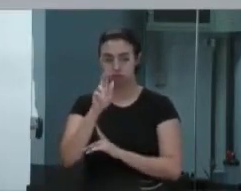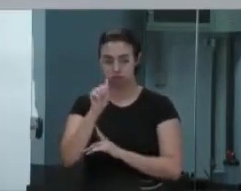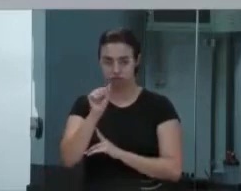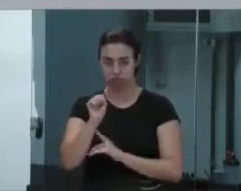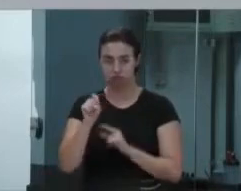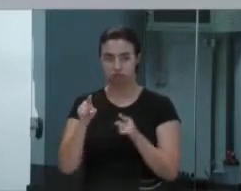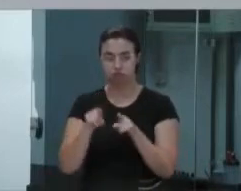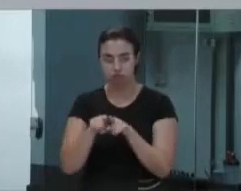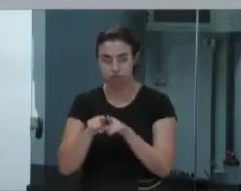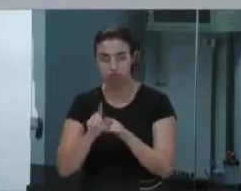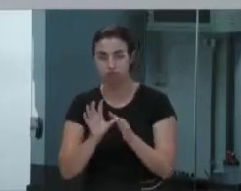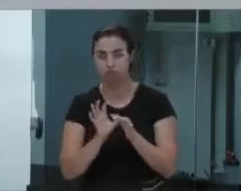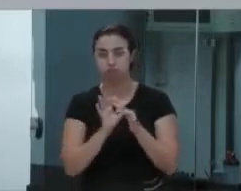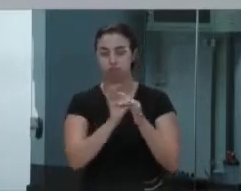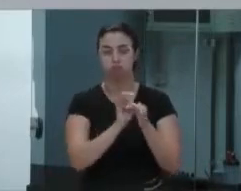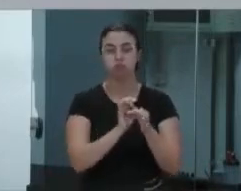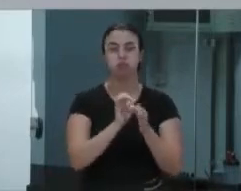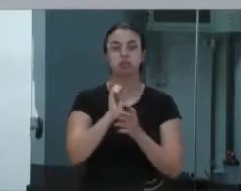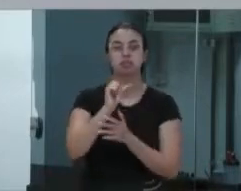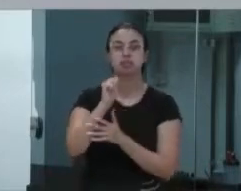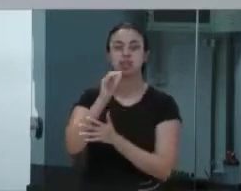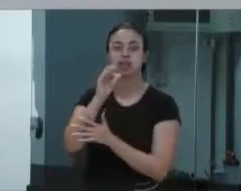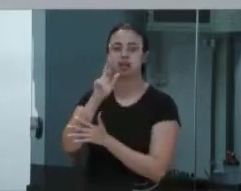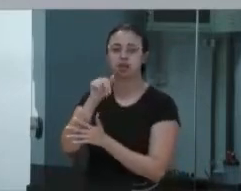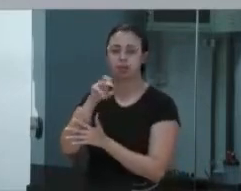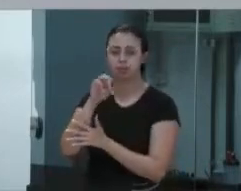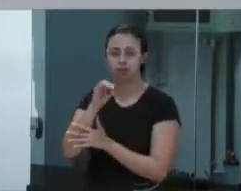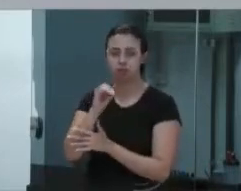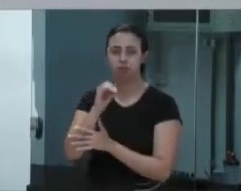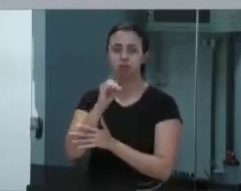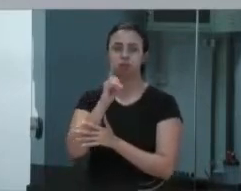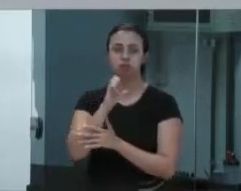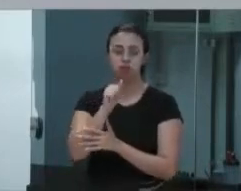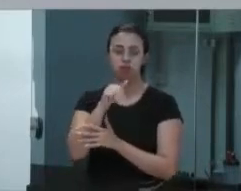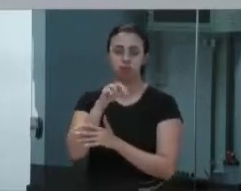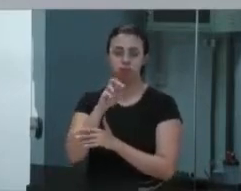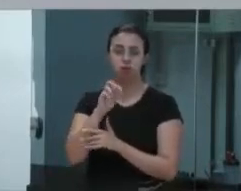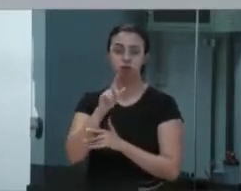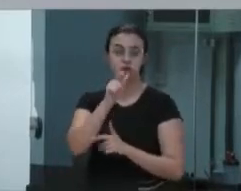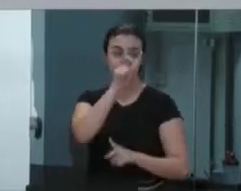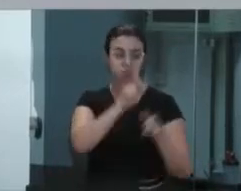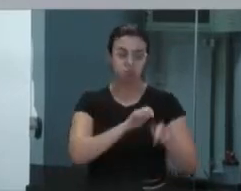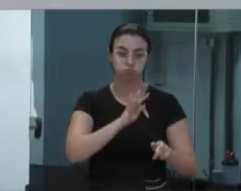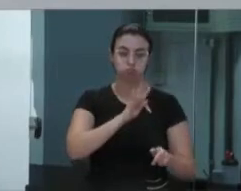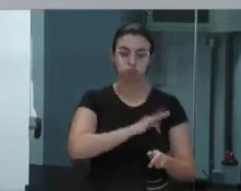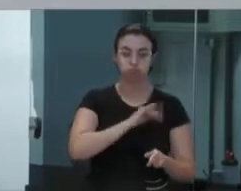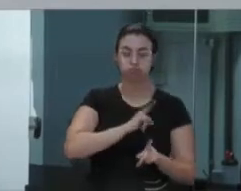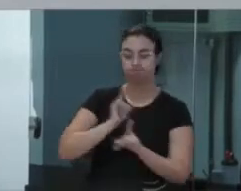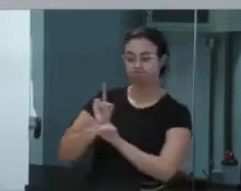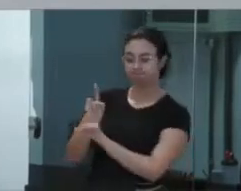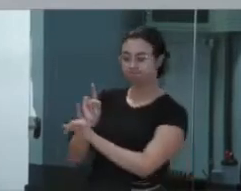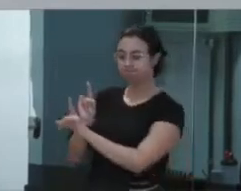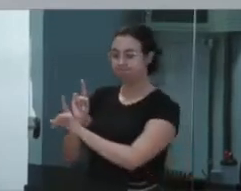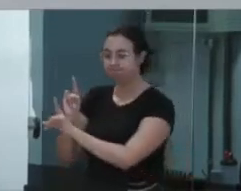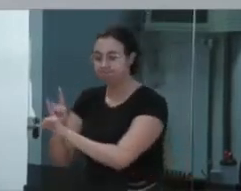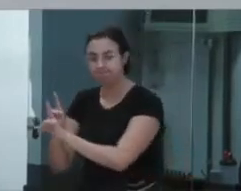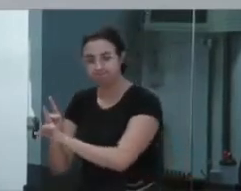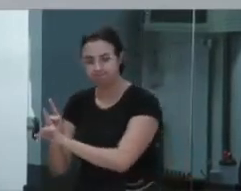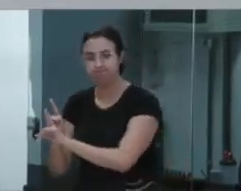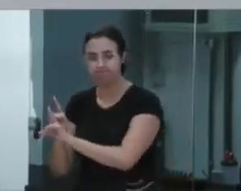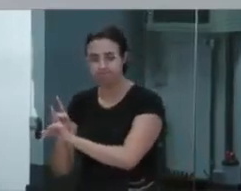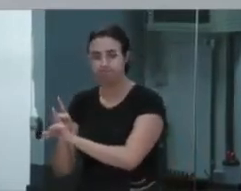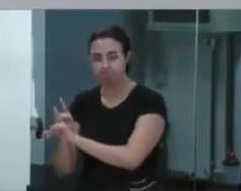e em parceria com a Sacramento de Amor, onde os técnicos, né, eles fazem essa abordagem na rua, né, eles vão até o